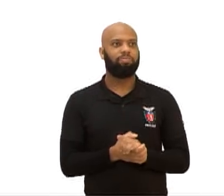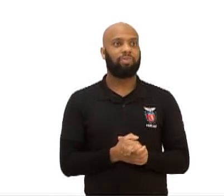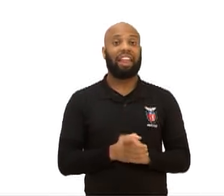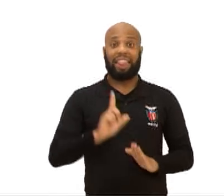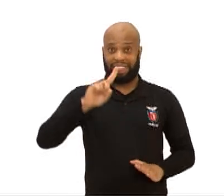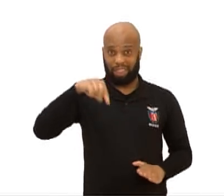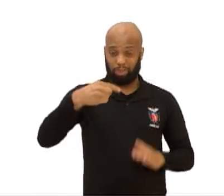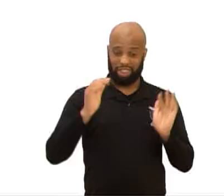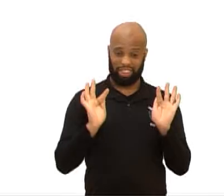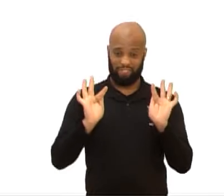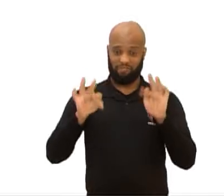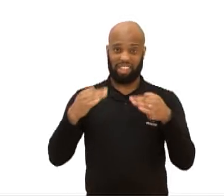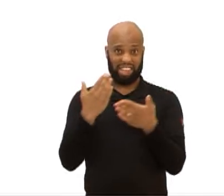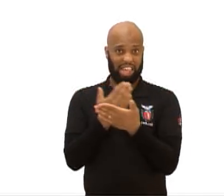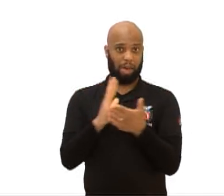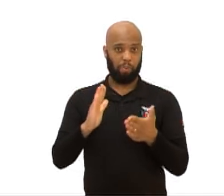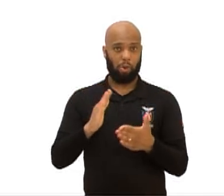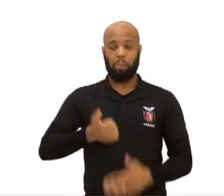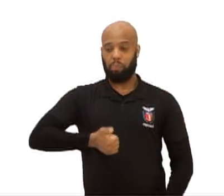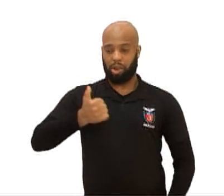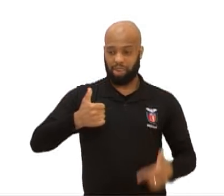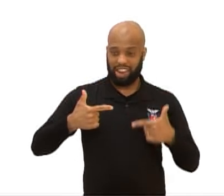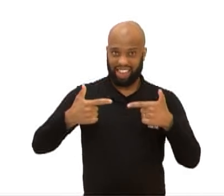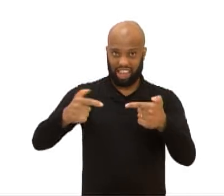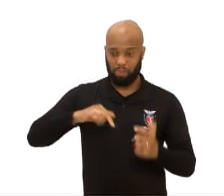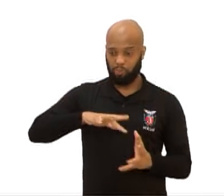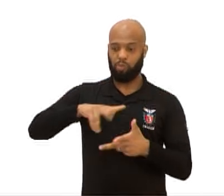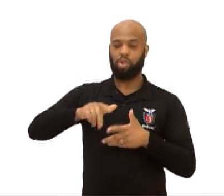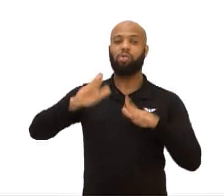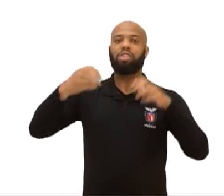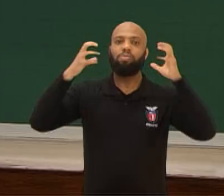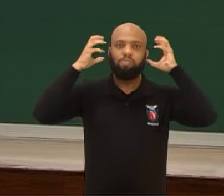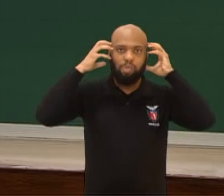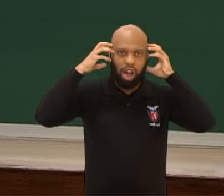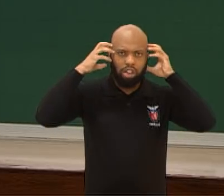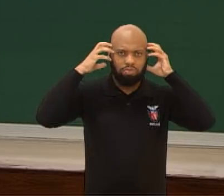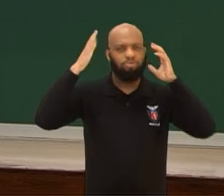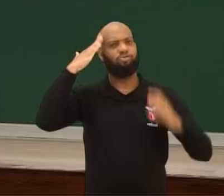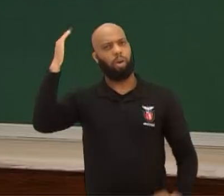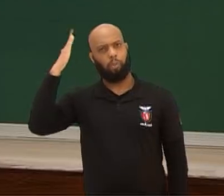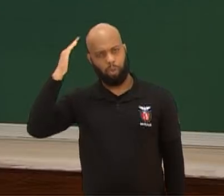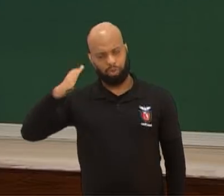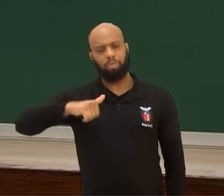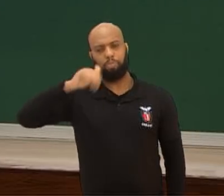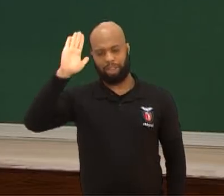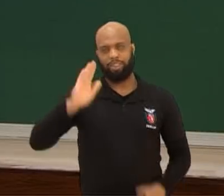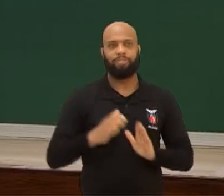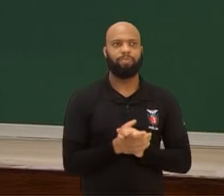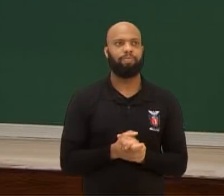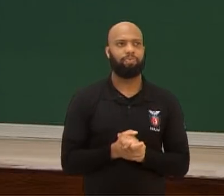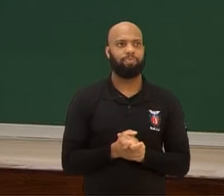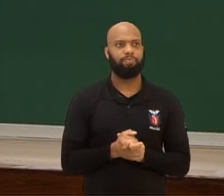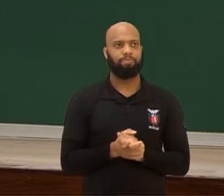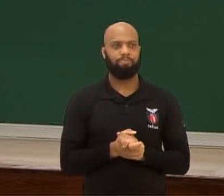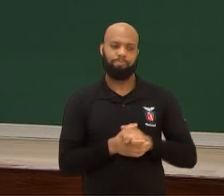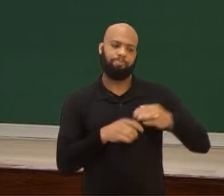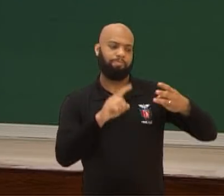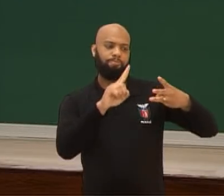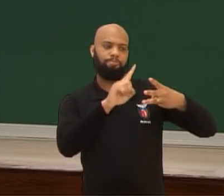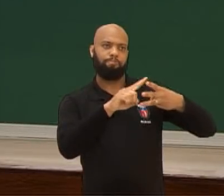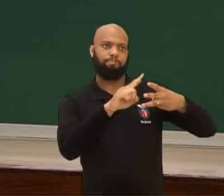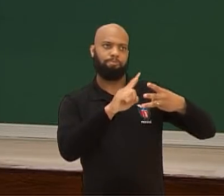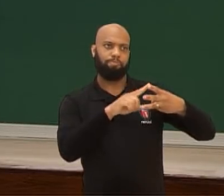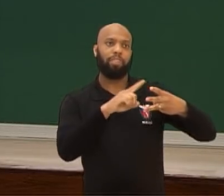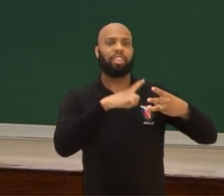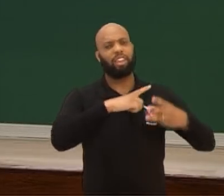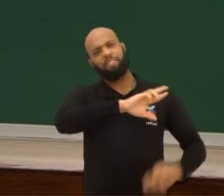foi após a Primeira Guerra Mundial que os aparelhos de rádio se tornaram mais abundantes. Na Revolução de